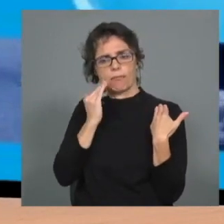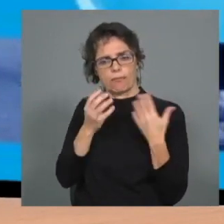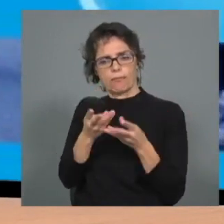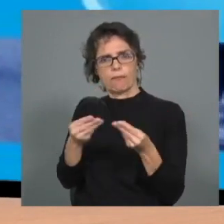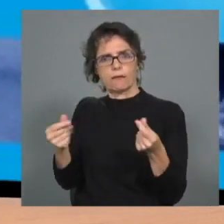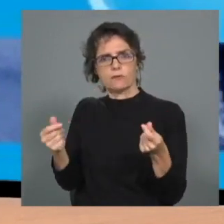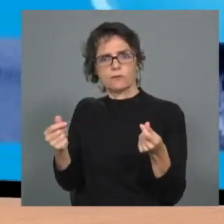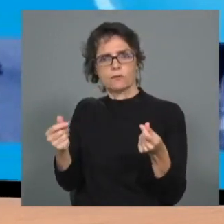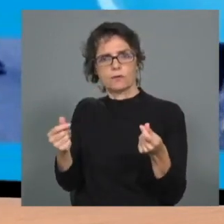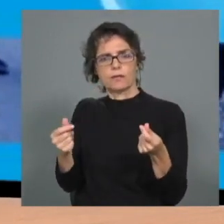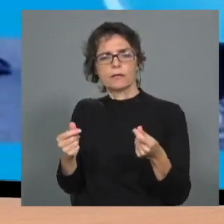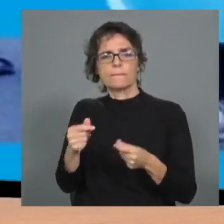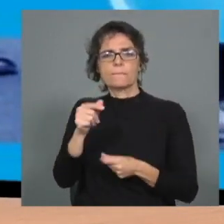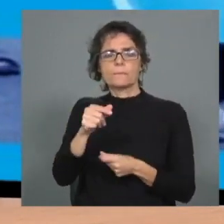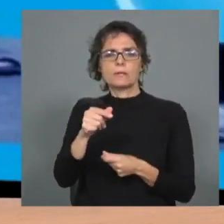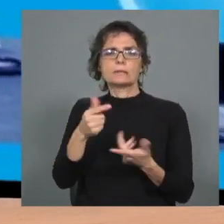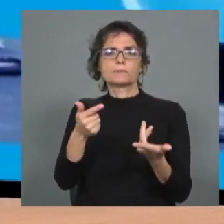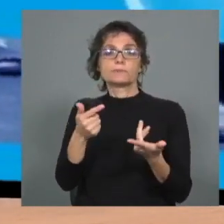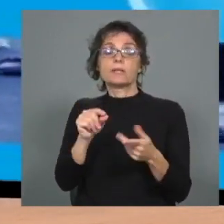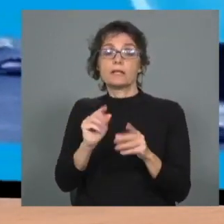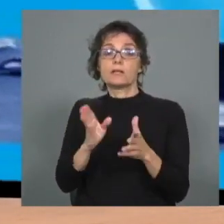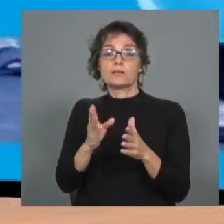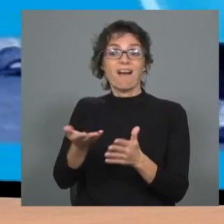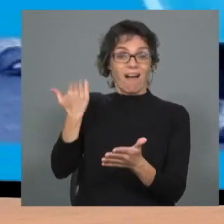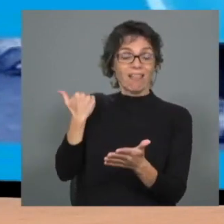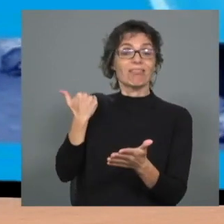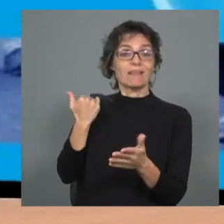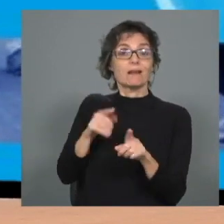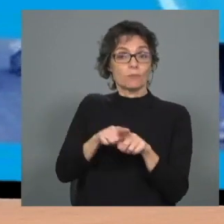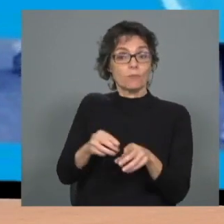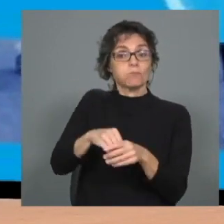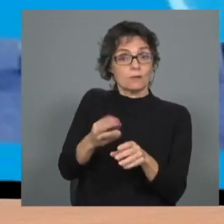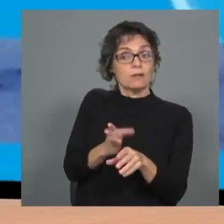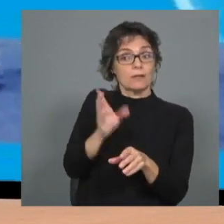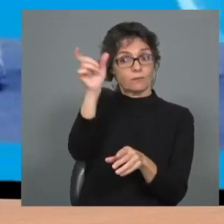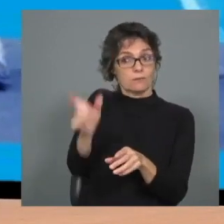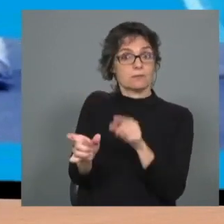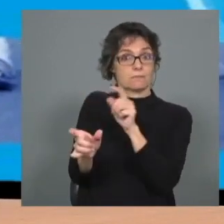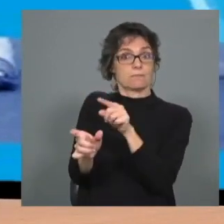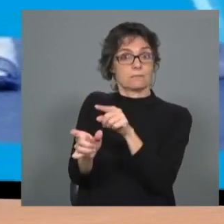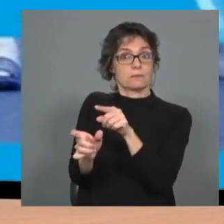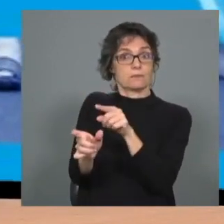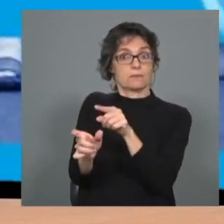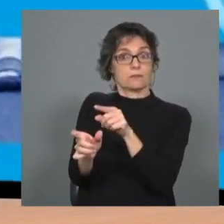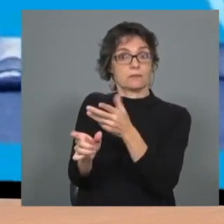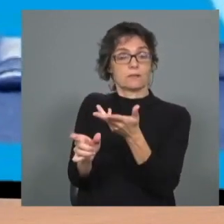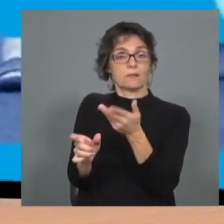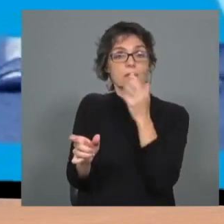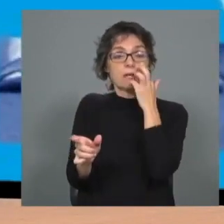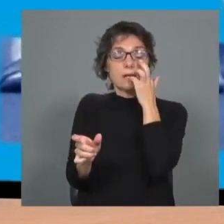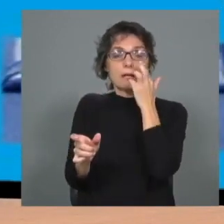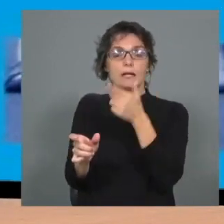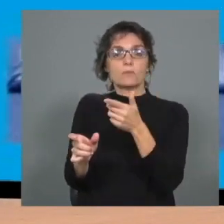dizia fora do establishment político, mas fez parte por 20 anos do establishment político, então de fato muito mais a imagem